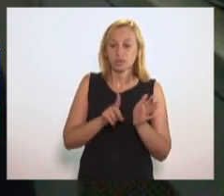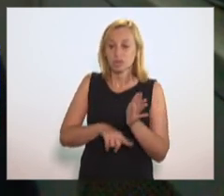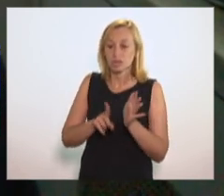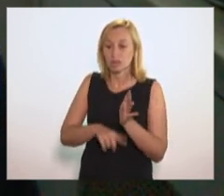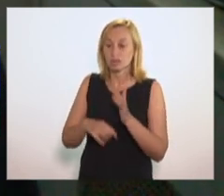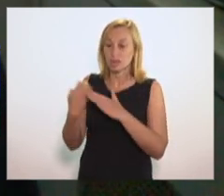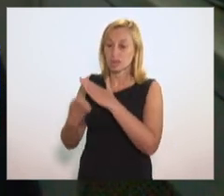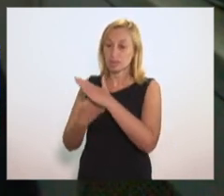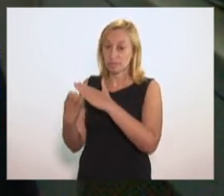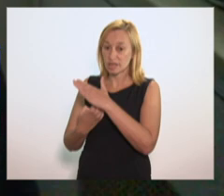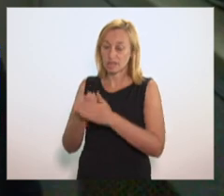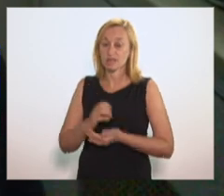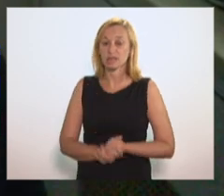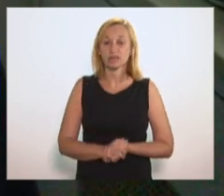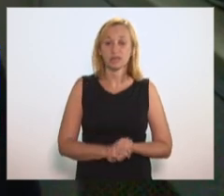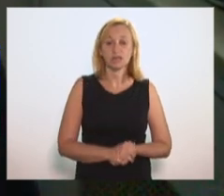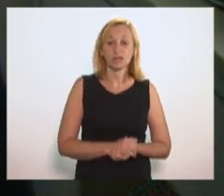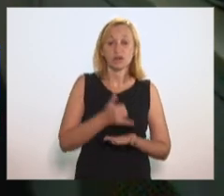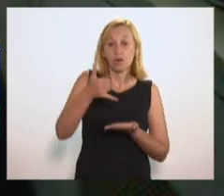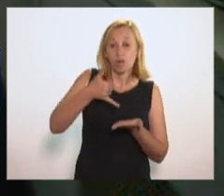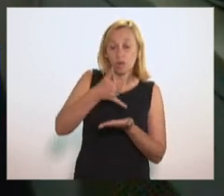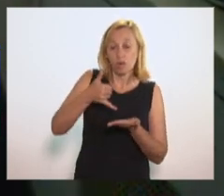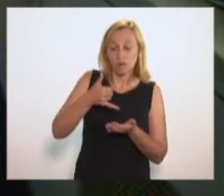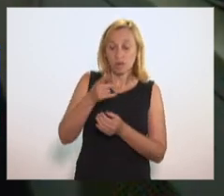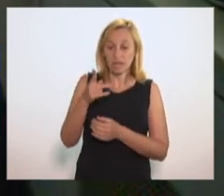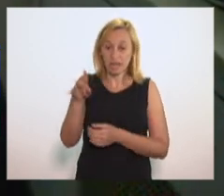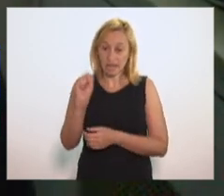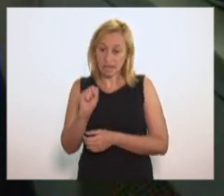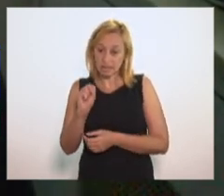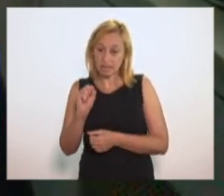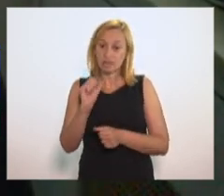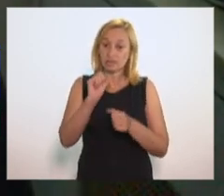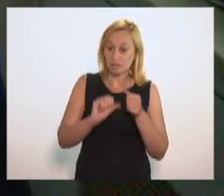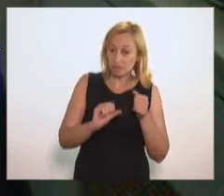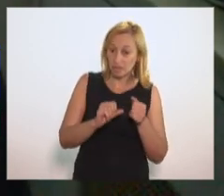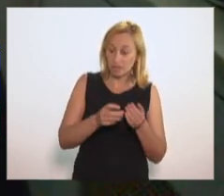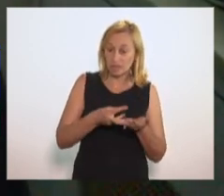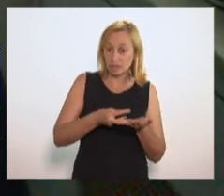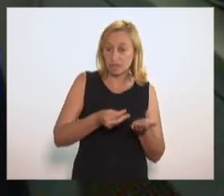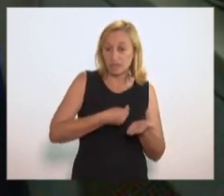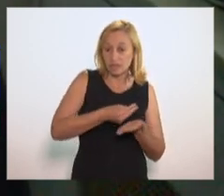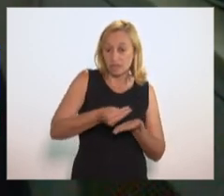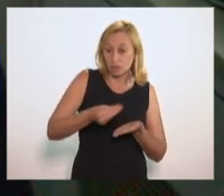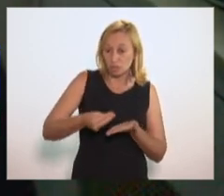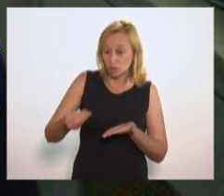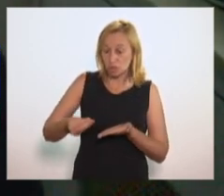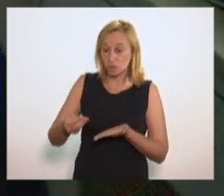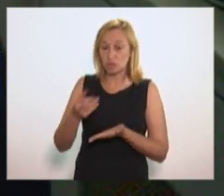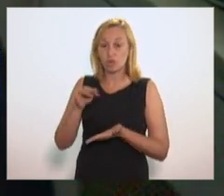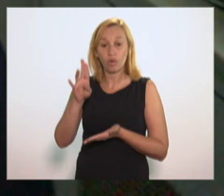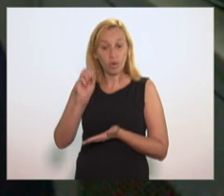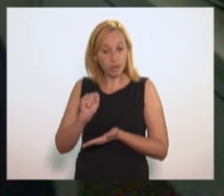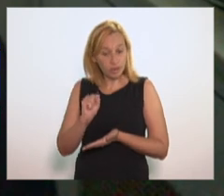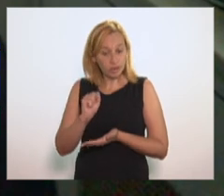de óleo e gás fazem na distribuição dos royalties